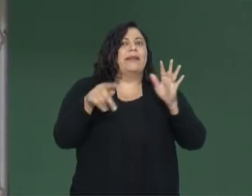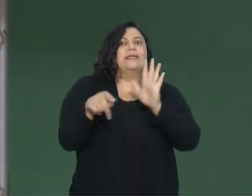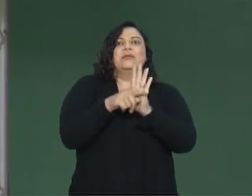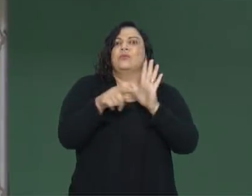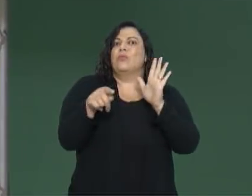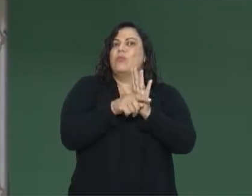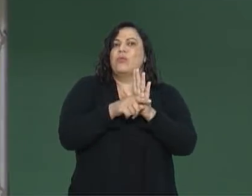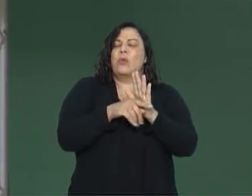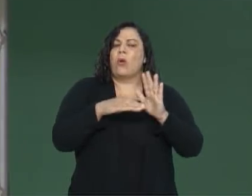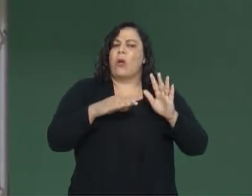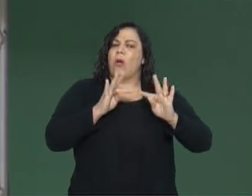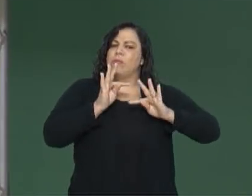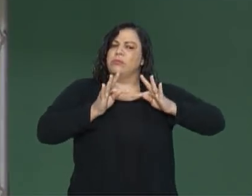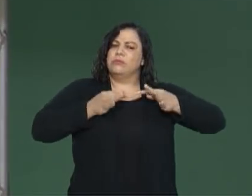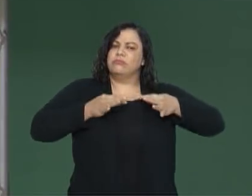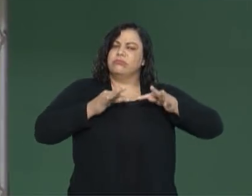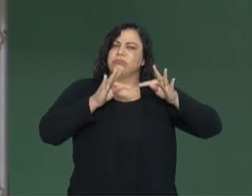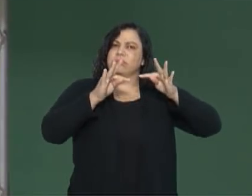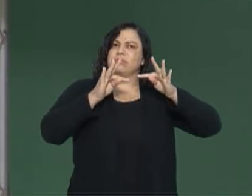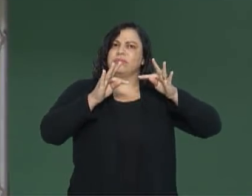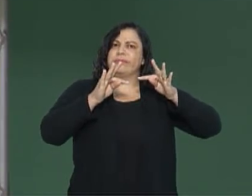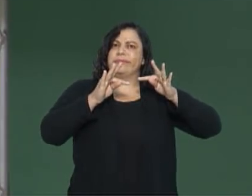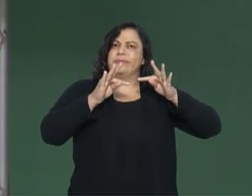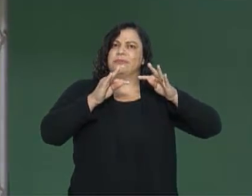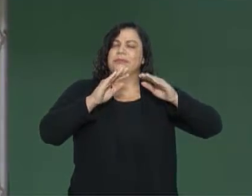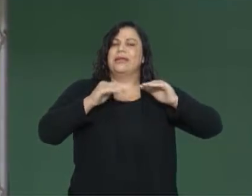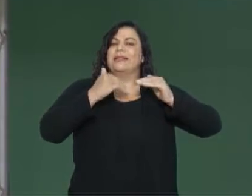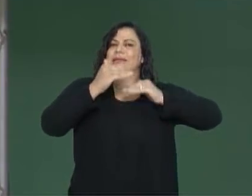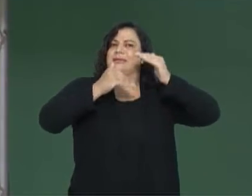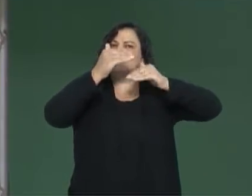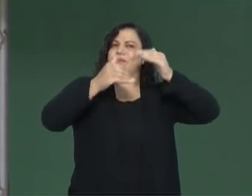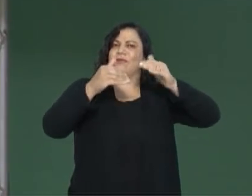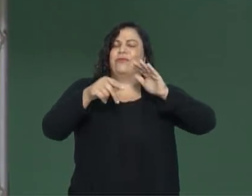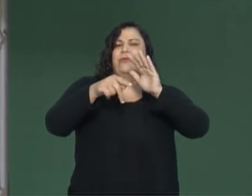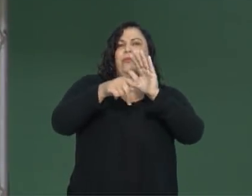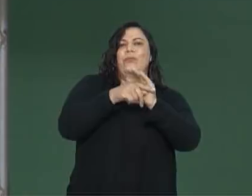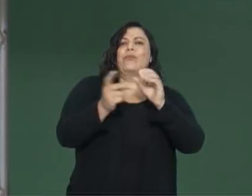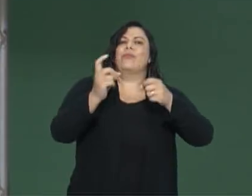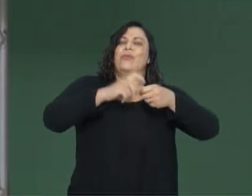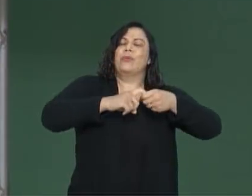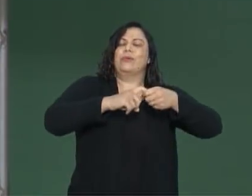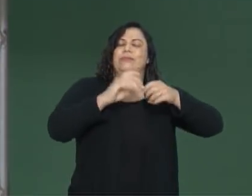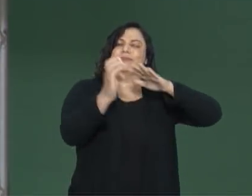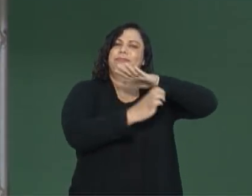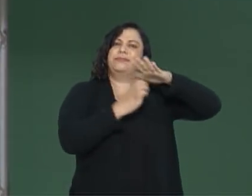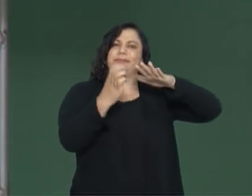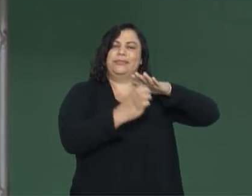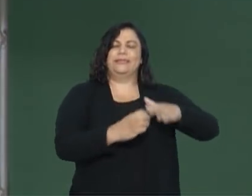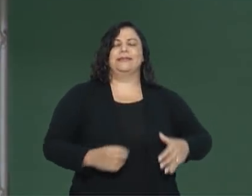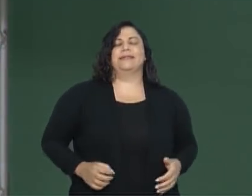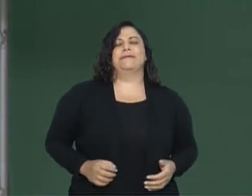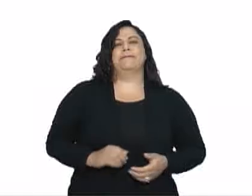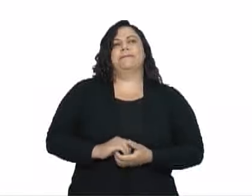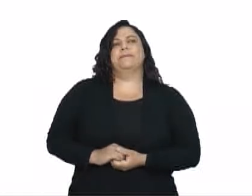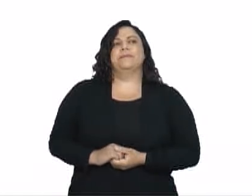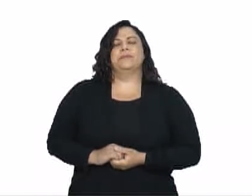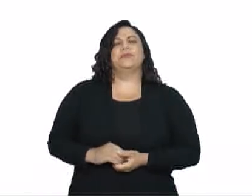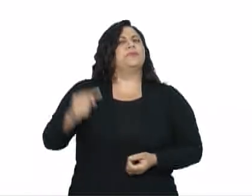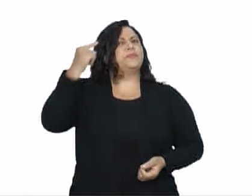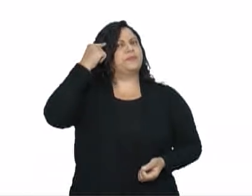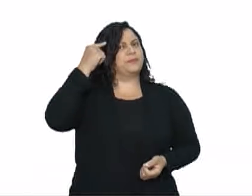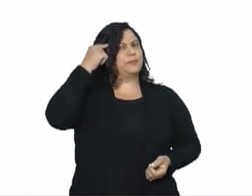nossas. Esta parte do nacionalismo é muito importante. Mais um quiz para você pensar aí. Os